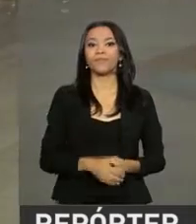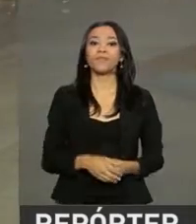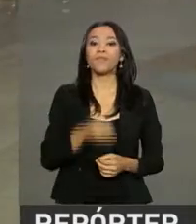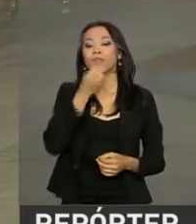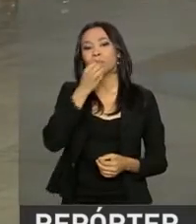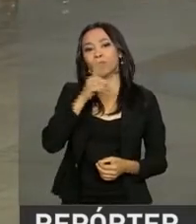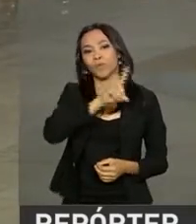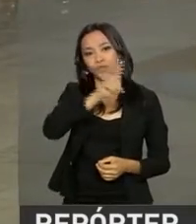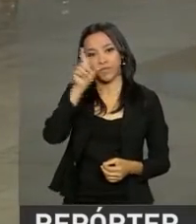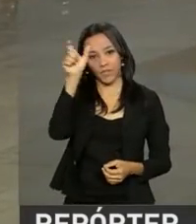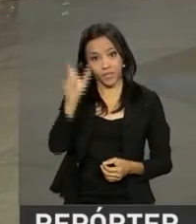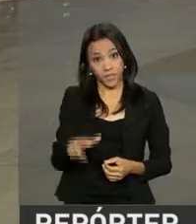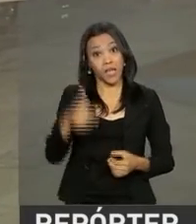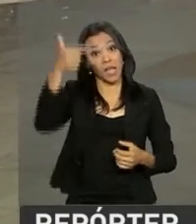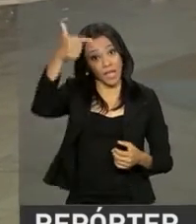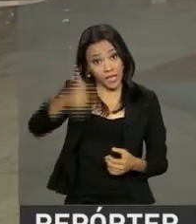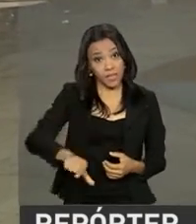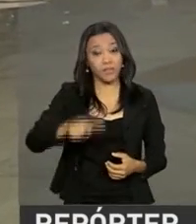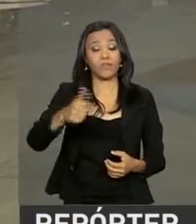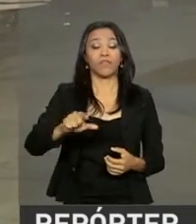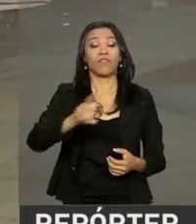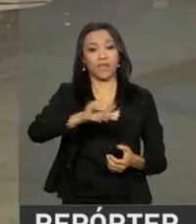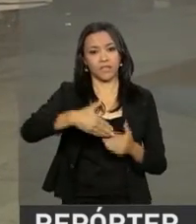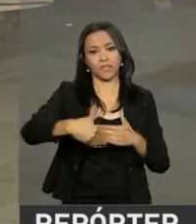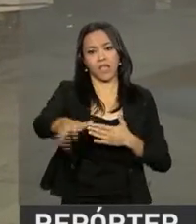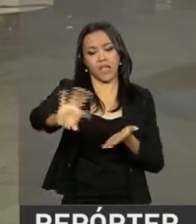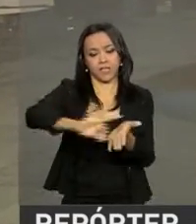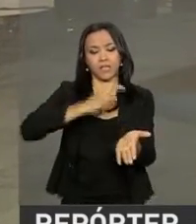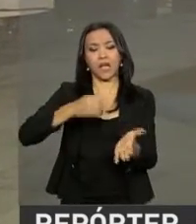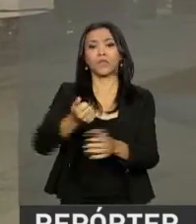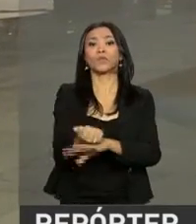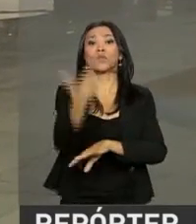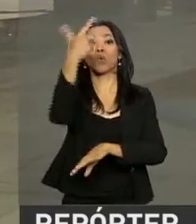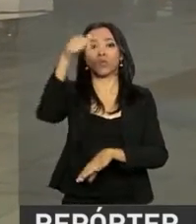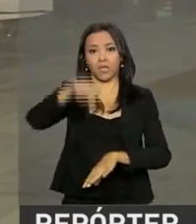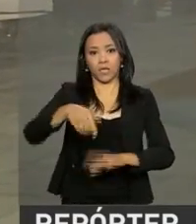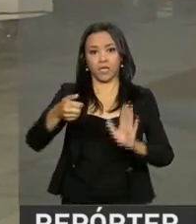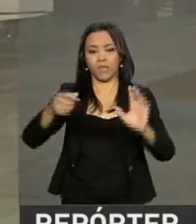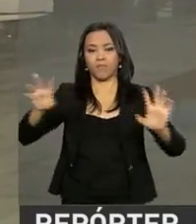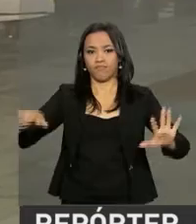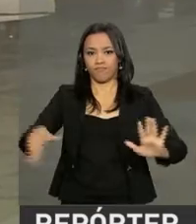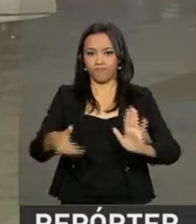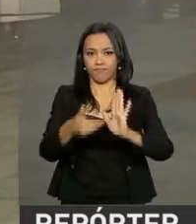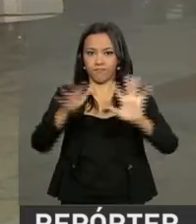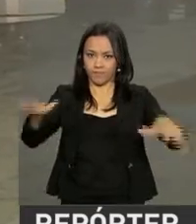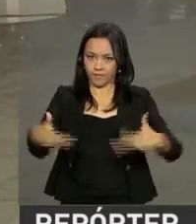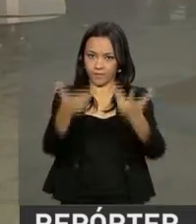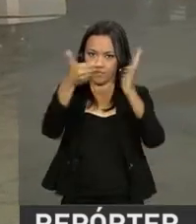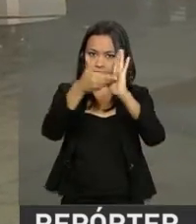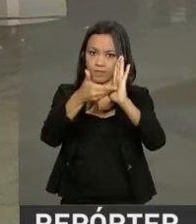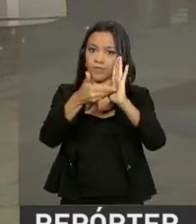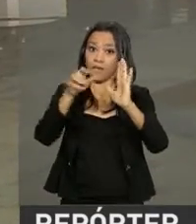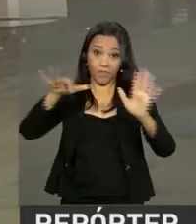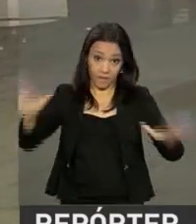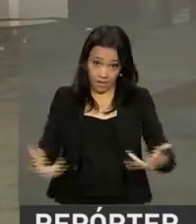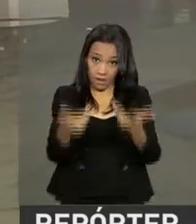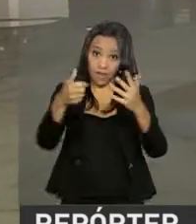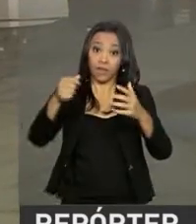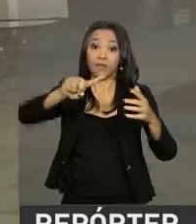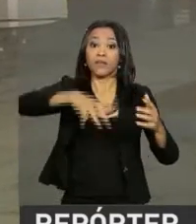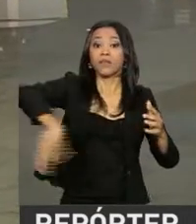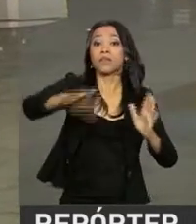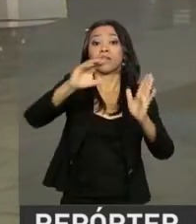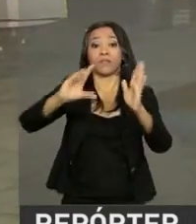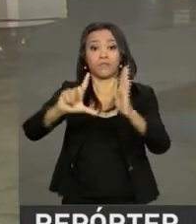Leandro. Mais uma vez, esse acordo vai ser assinado ao meio-dia, em cerimônia aqui no Palácio do Planalto, pelo presidente Michel Temer e pelo